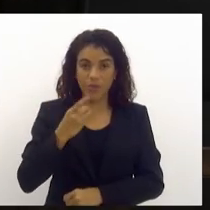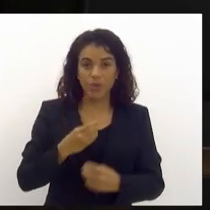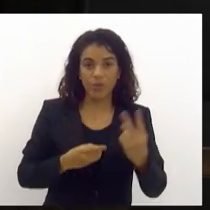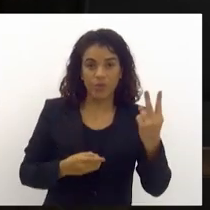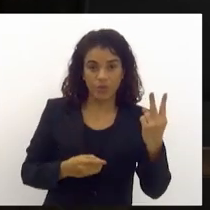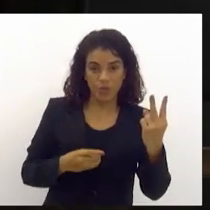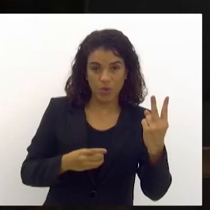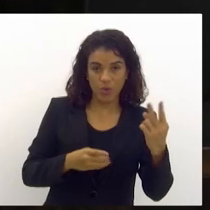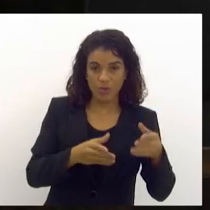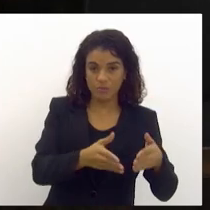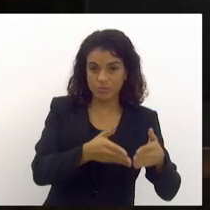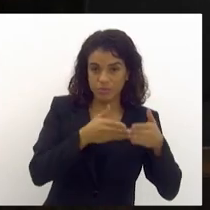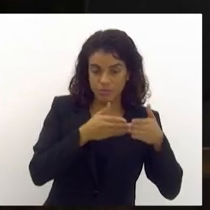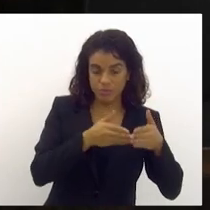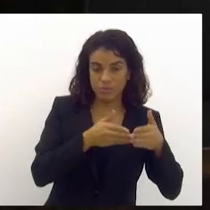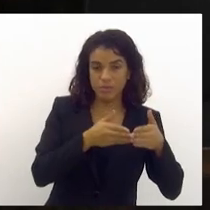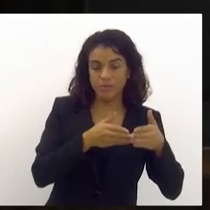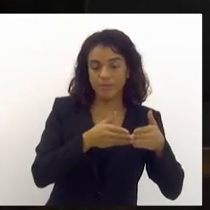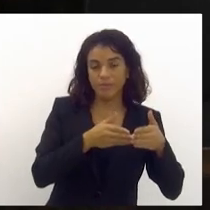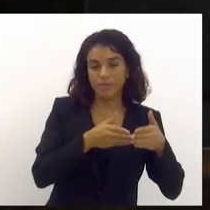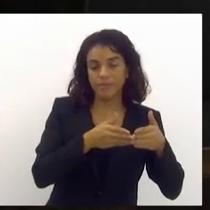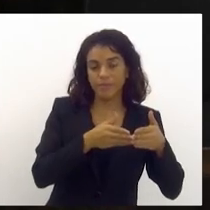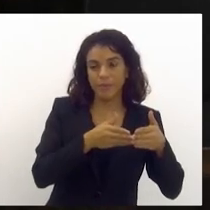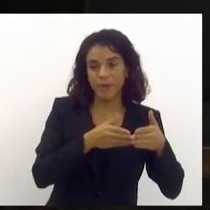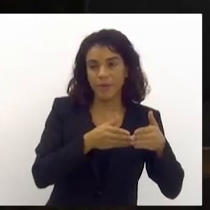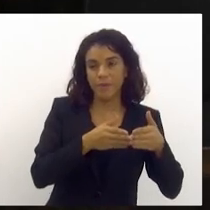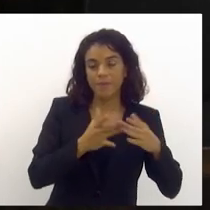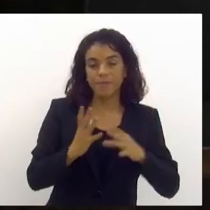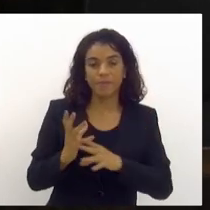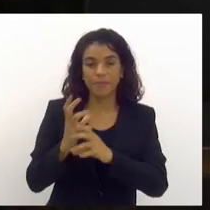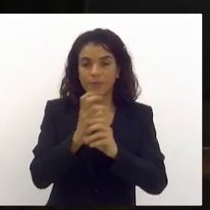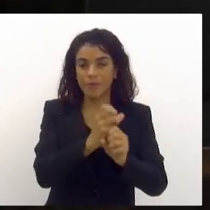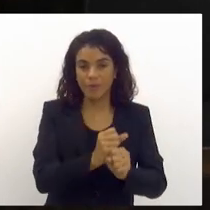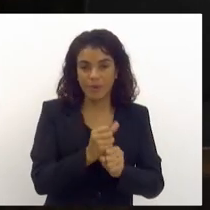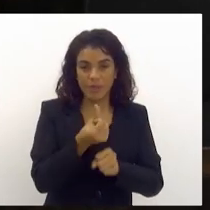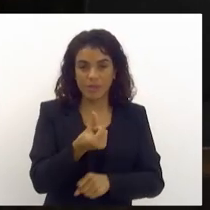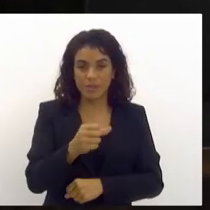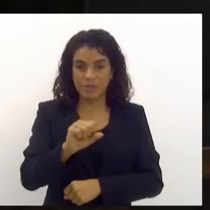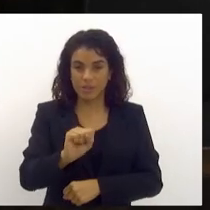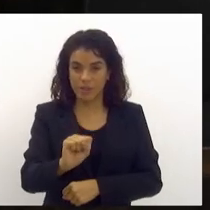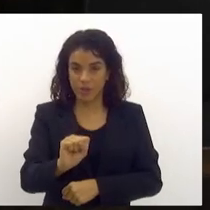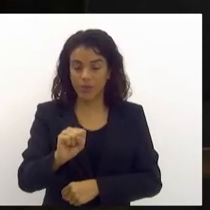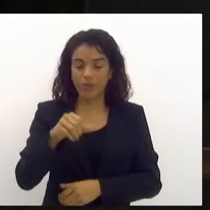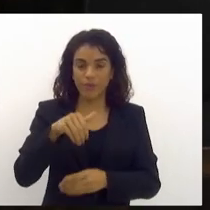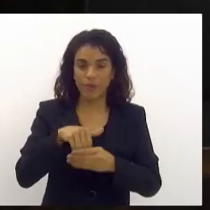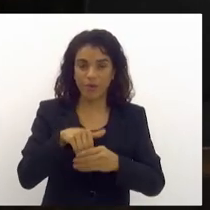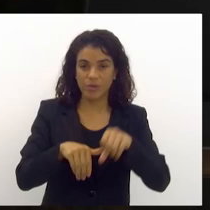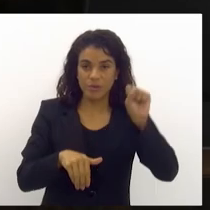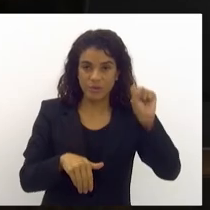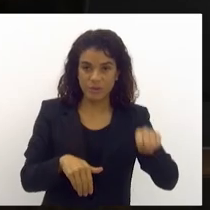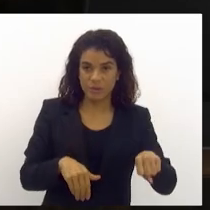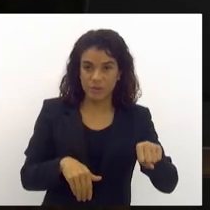se encontram de licença. Tivemos 68 votos sim.